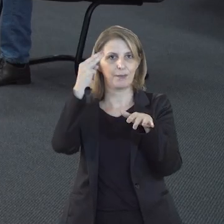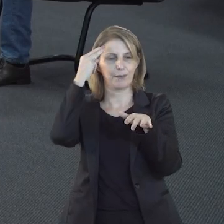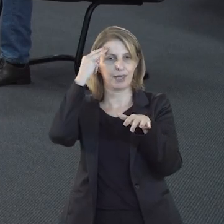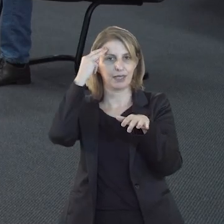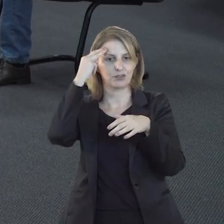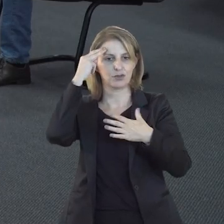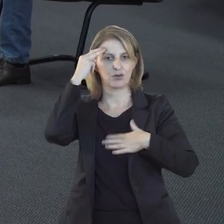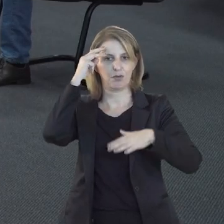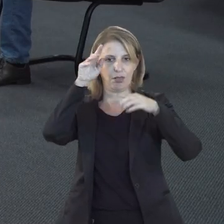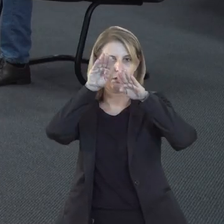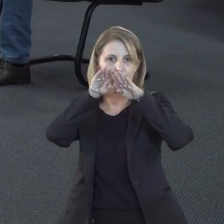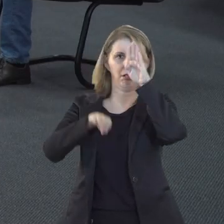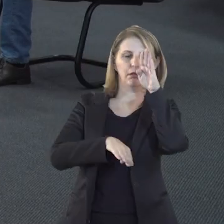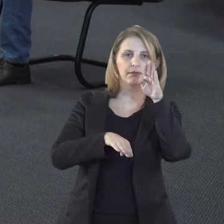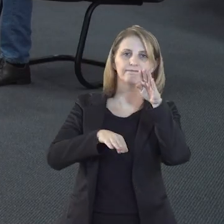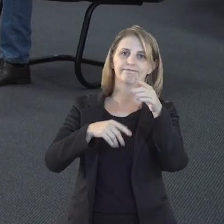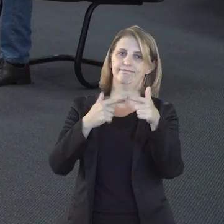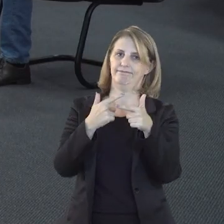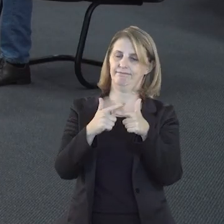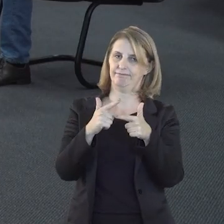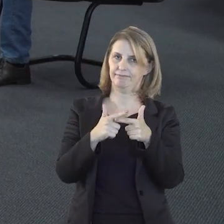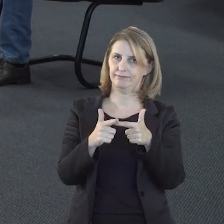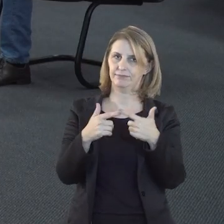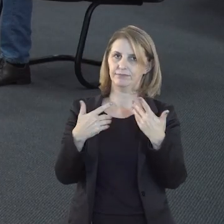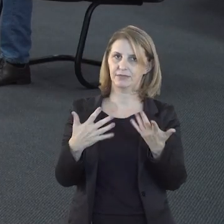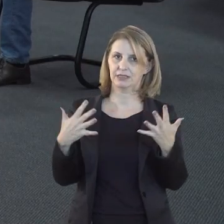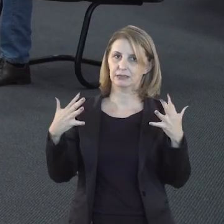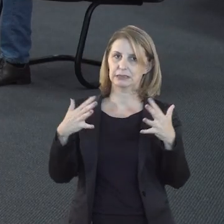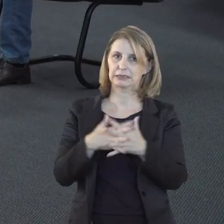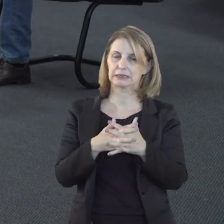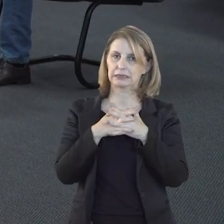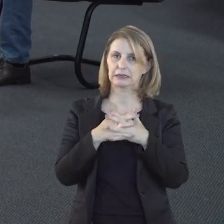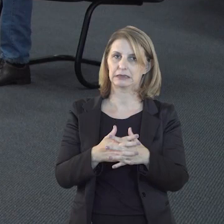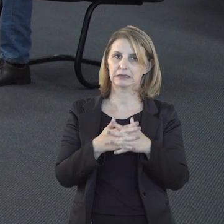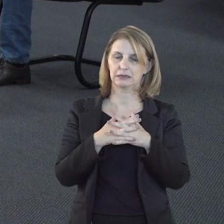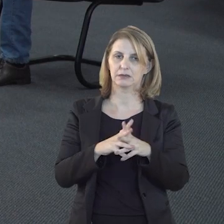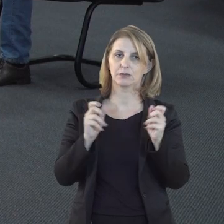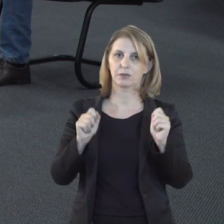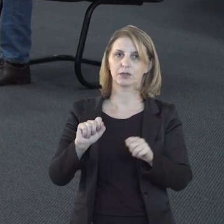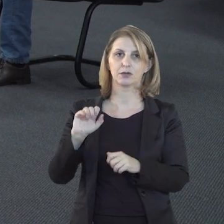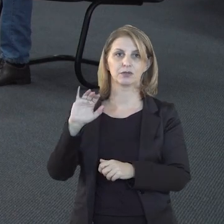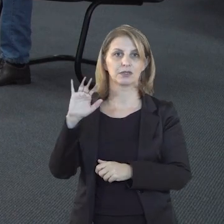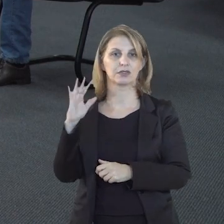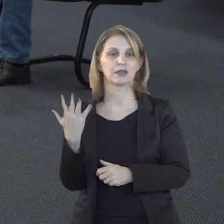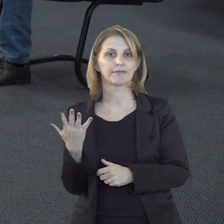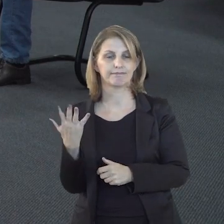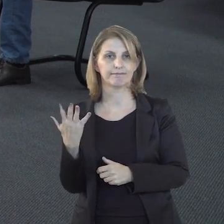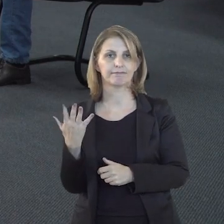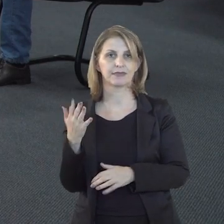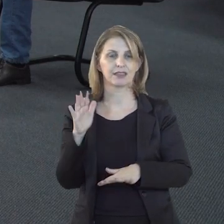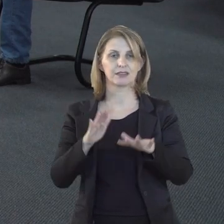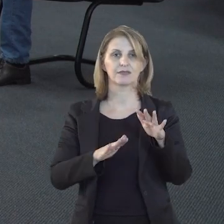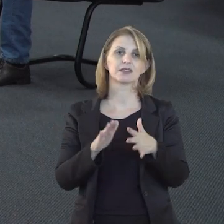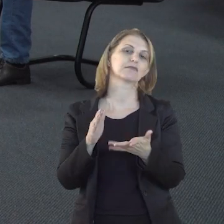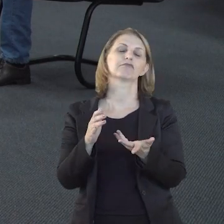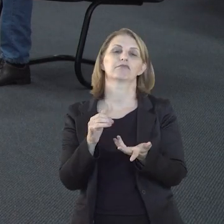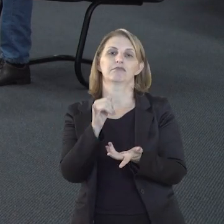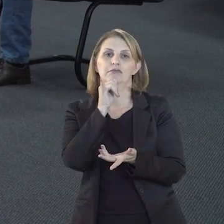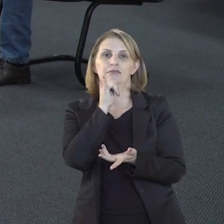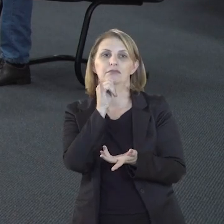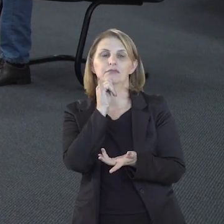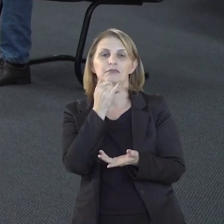do momento que não existe essa harmonia, vai gerar um conflito. E o conflito pode acontecer, como a Rúbia falou,